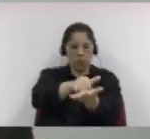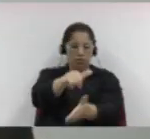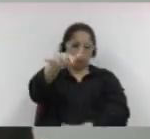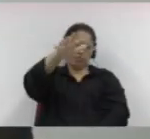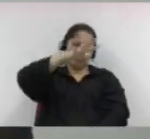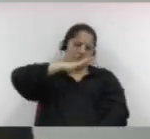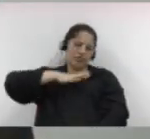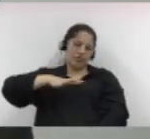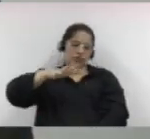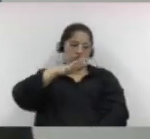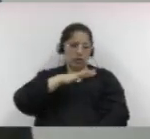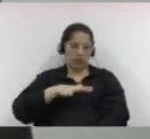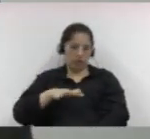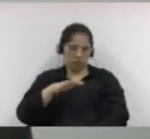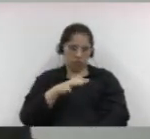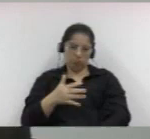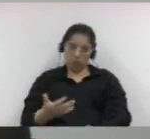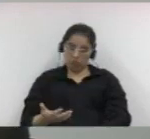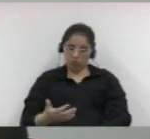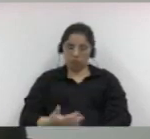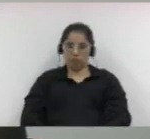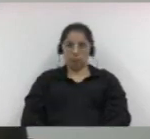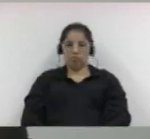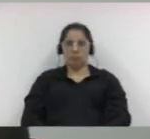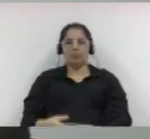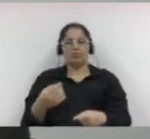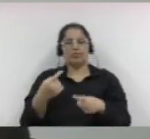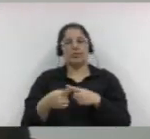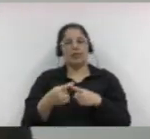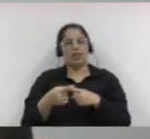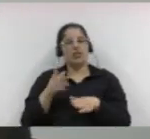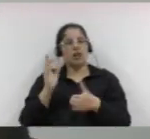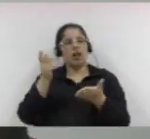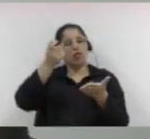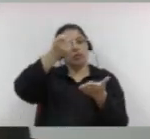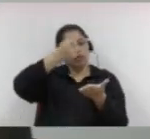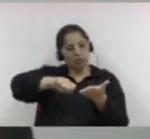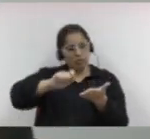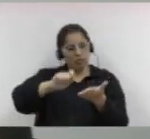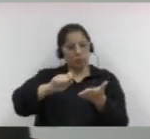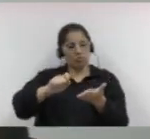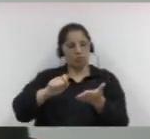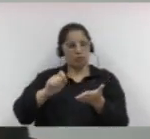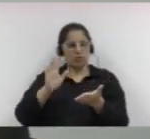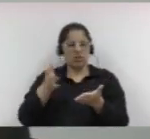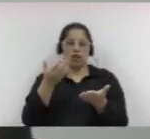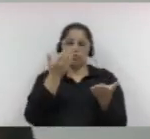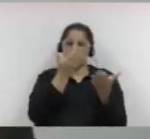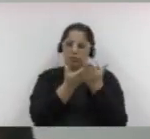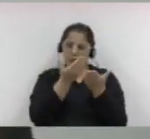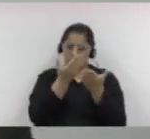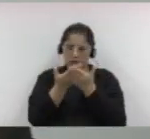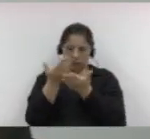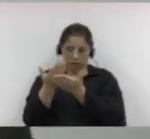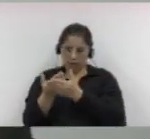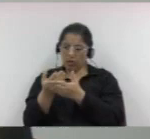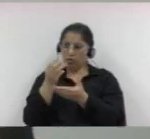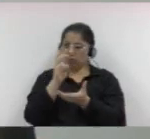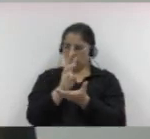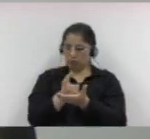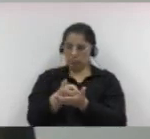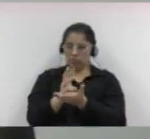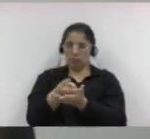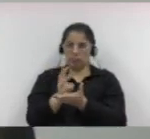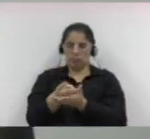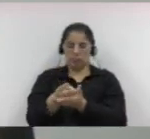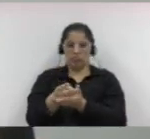já estamos adiantados do ponto de vista, inclusive, das licenças, tudo isso nós estudamos aqui na Câmara Municipal, né, vereador Jorge?